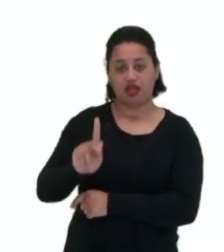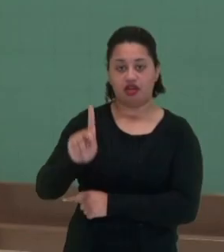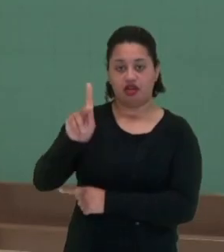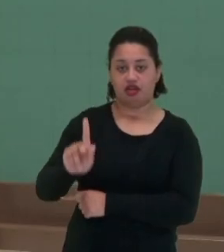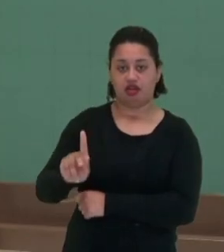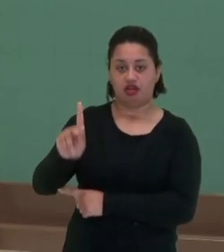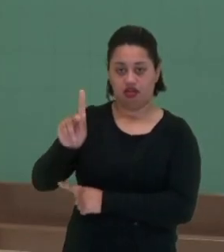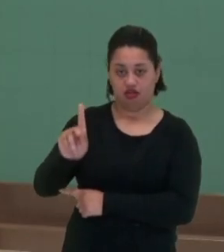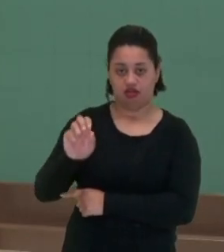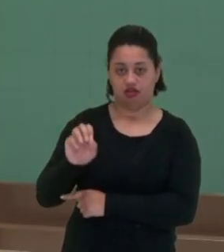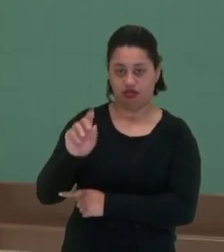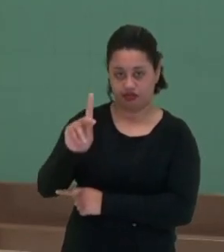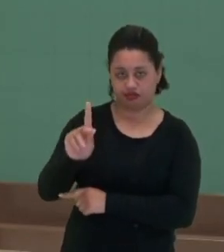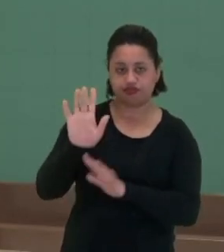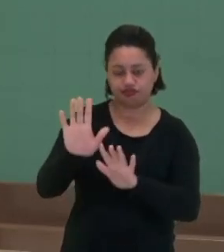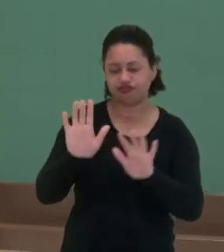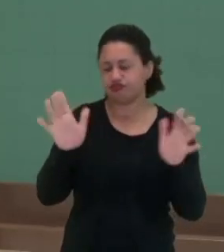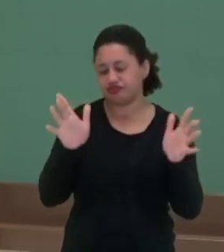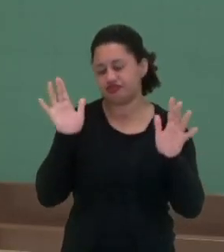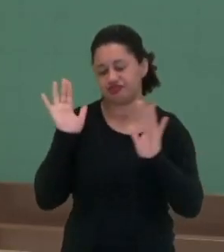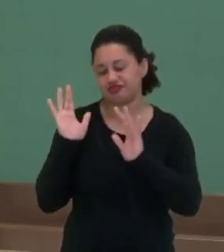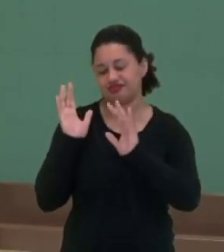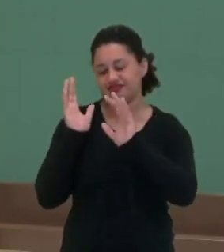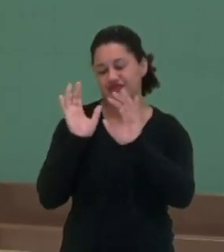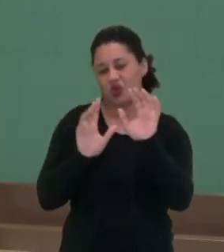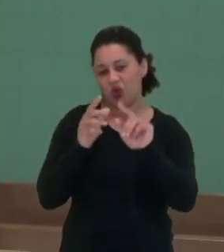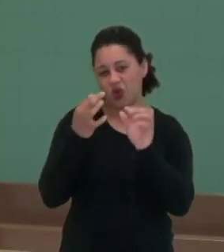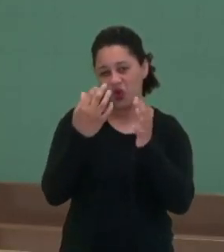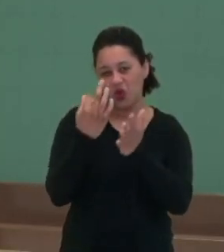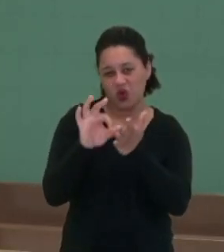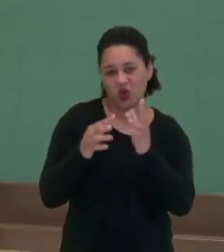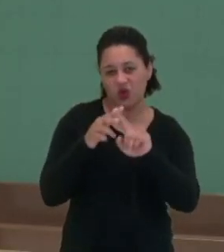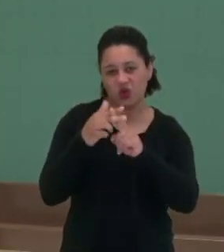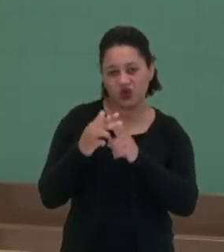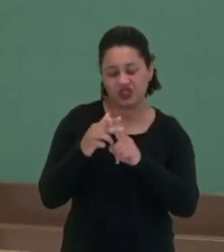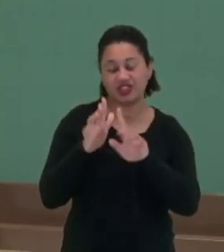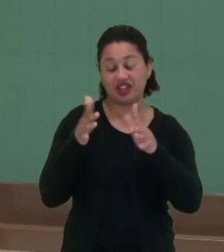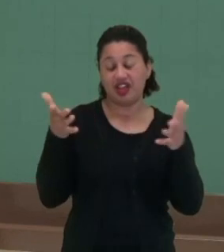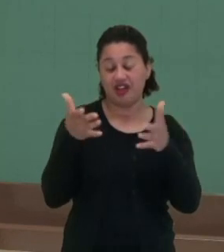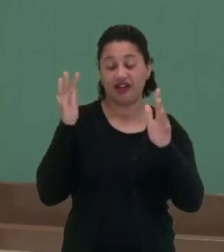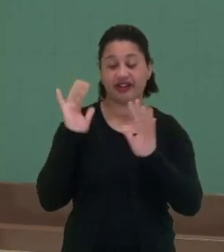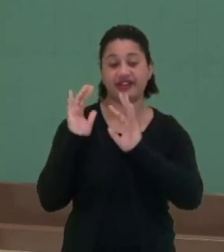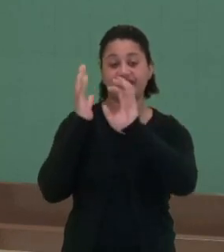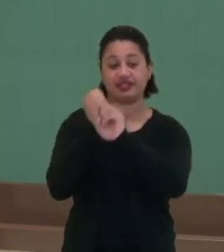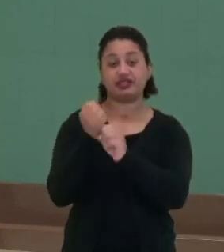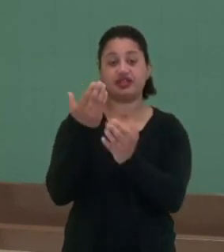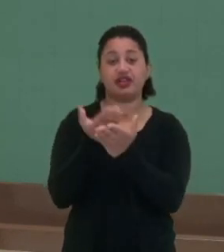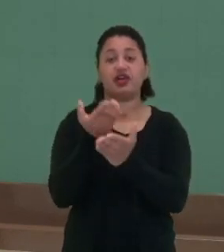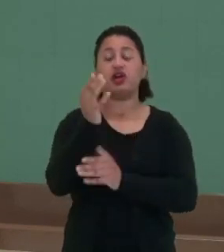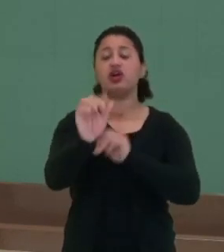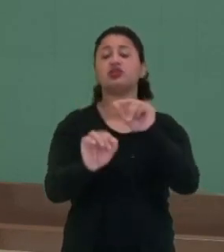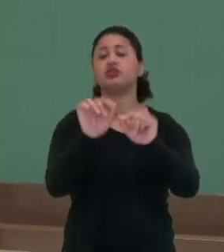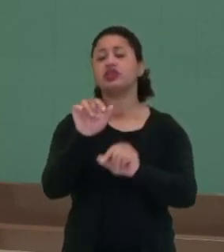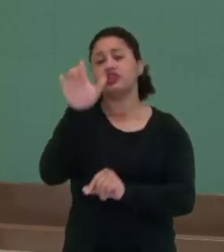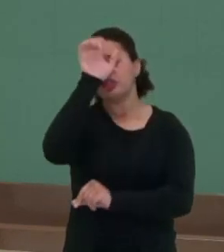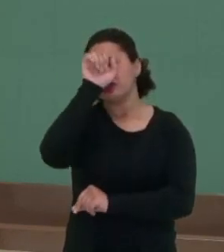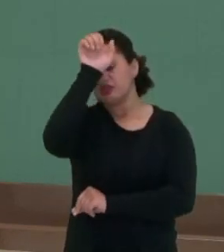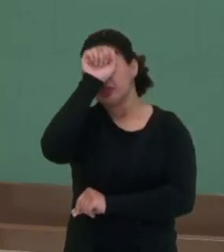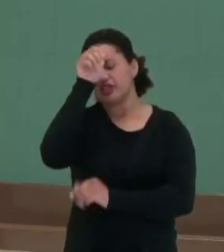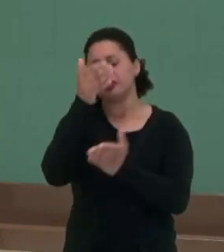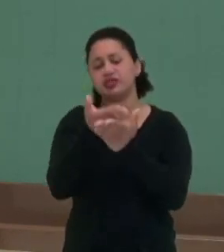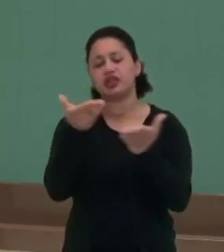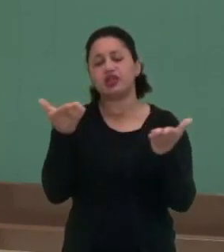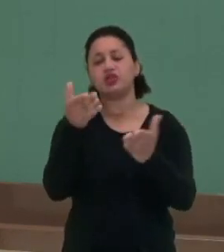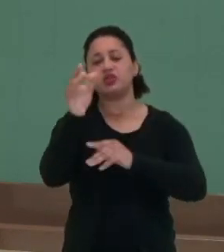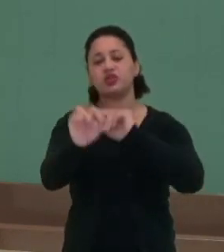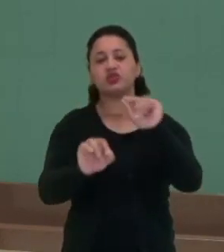Então, agora, fazendo já essa errata, quero agora fazer a revisão da nossa aula, ou seja, o que nós trabalhamos aqui na aula de